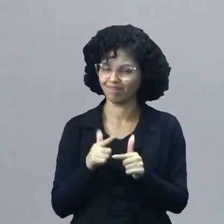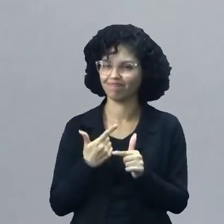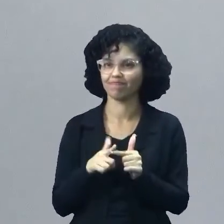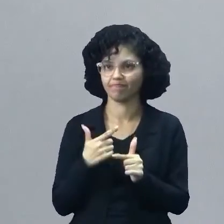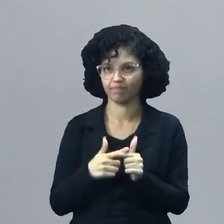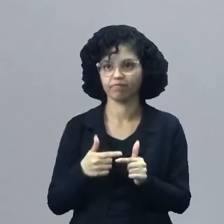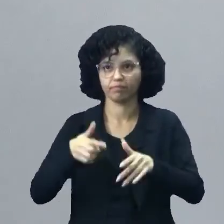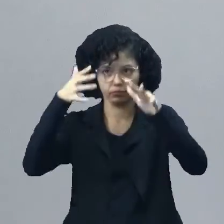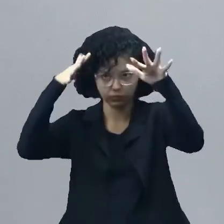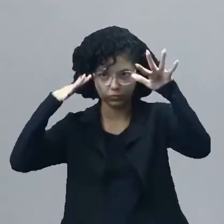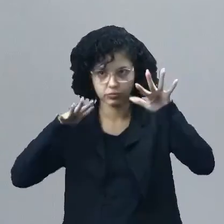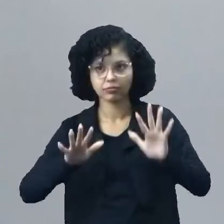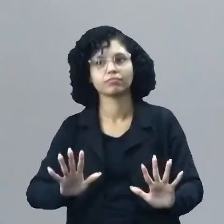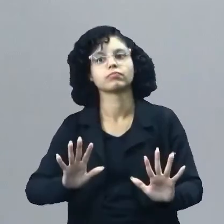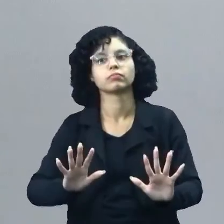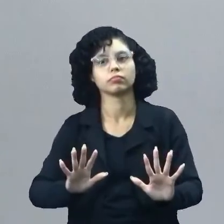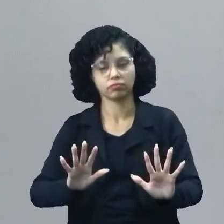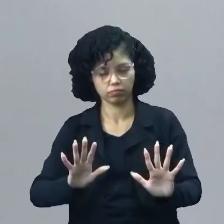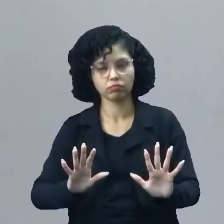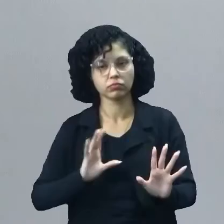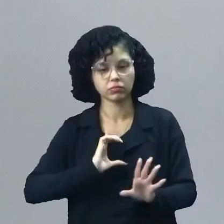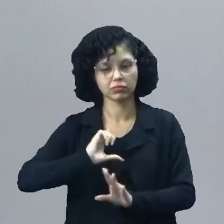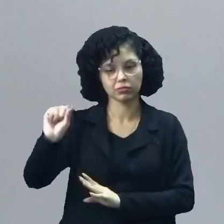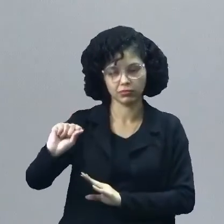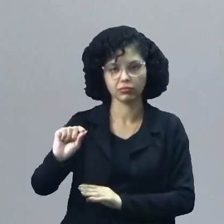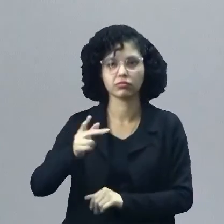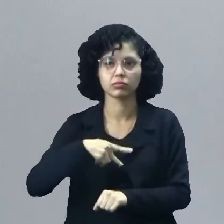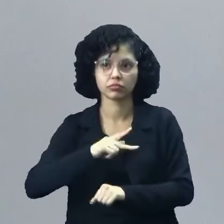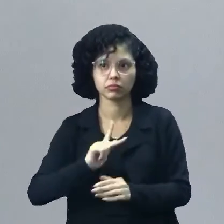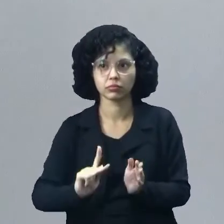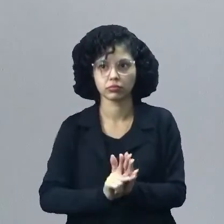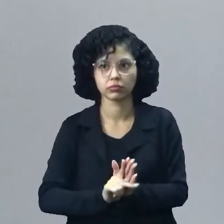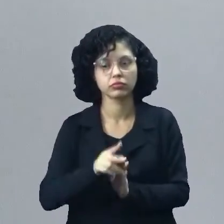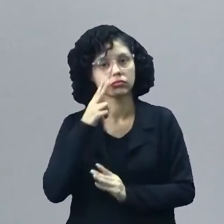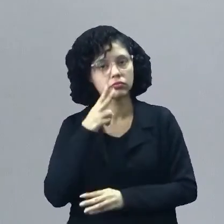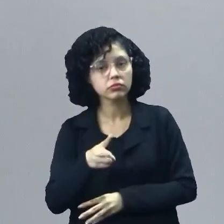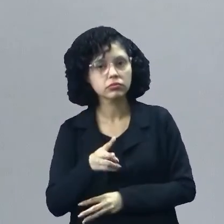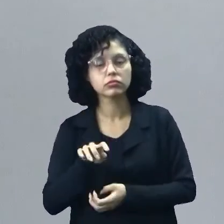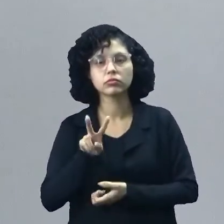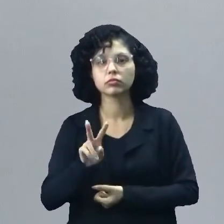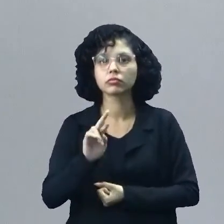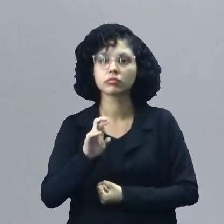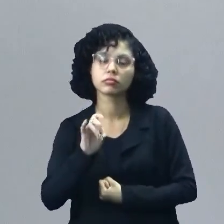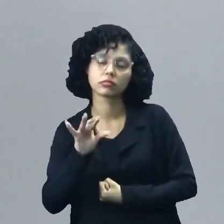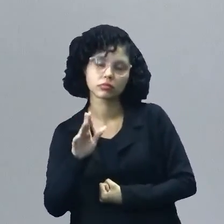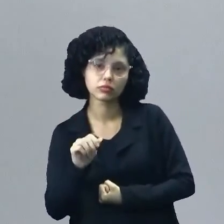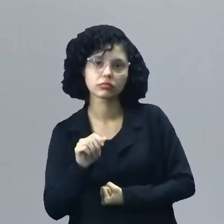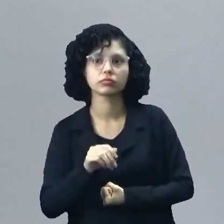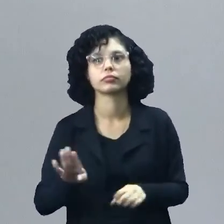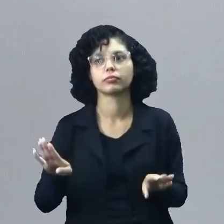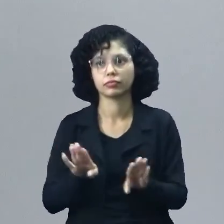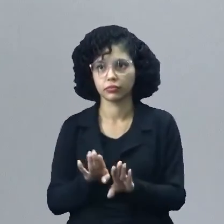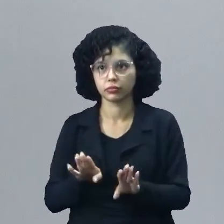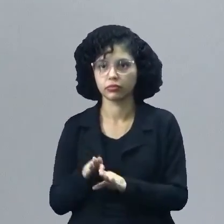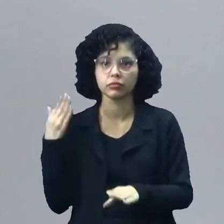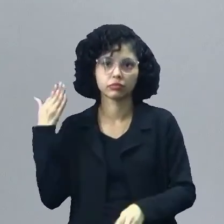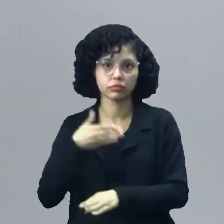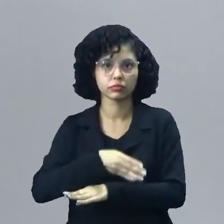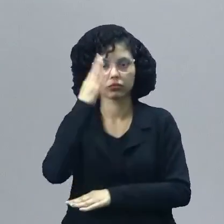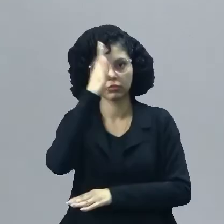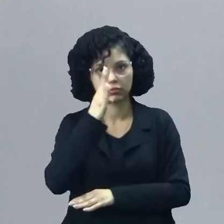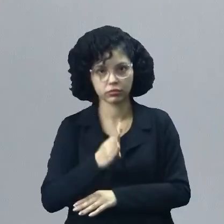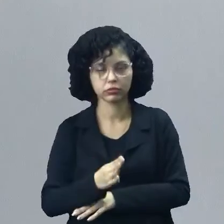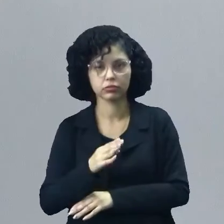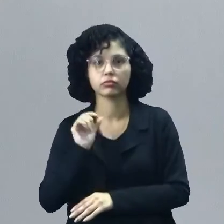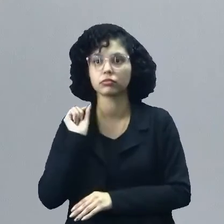catástrofe natural que levou eles a saírem do seu país. E também vimos sobre os venezuelanos, que também adentraram o nosso